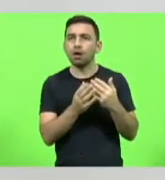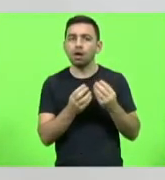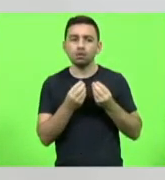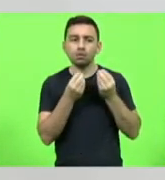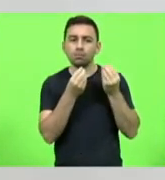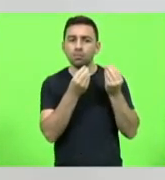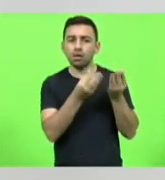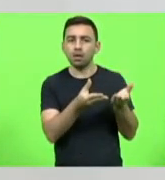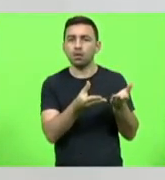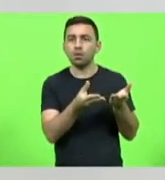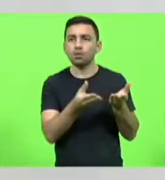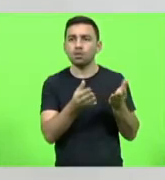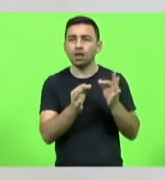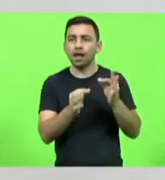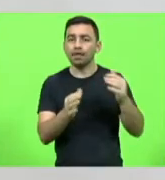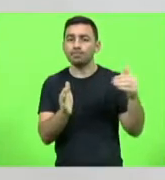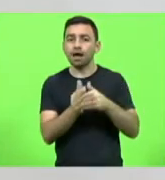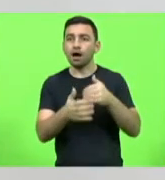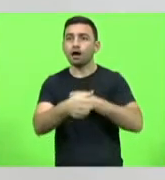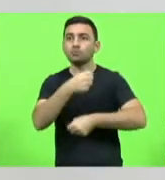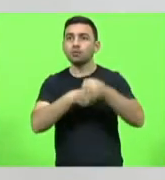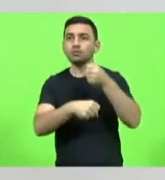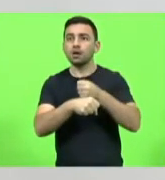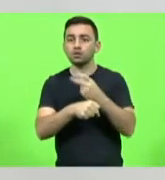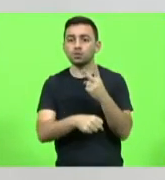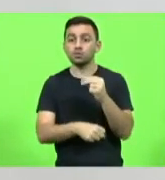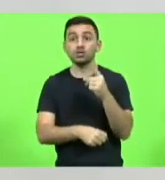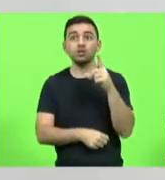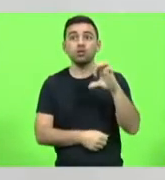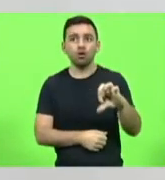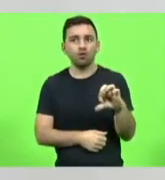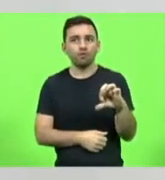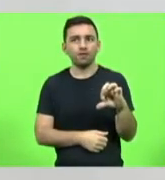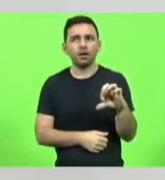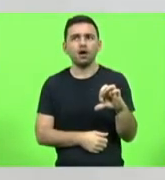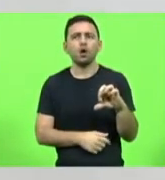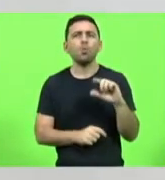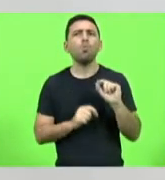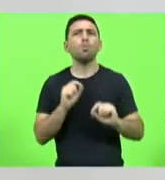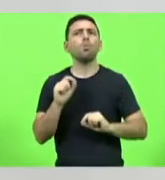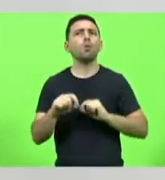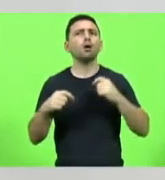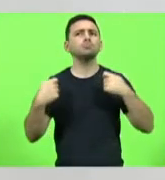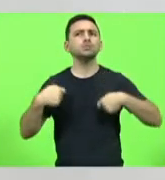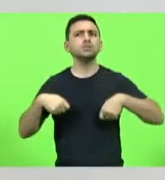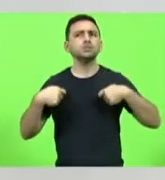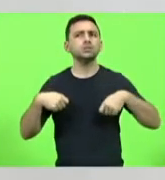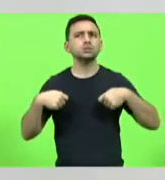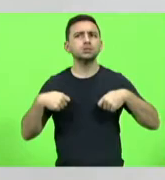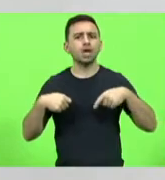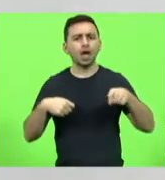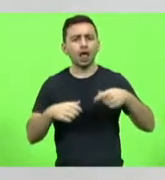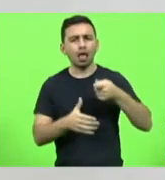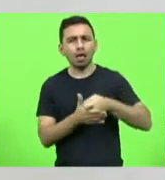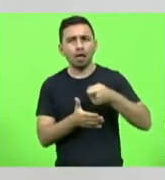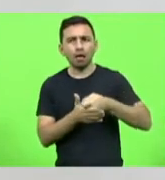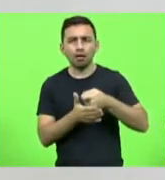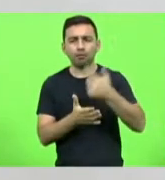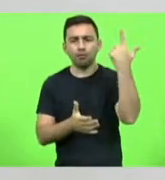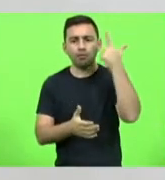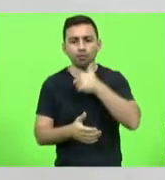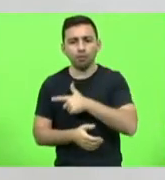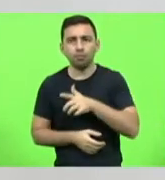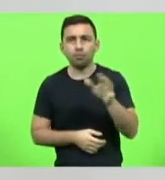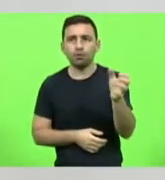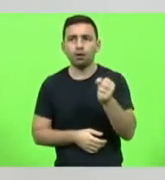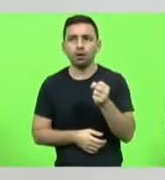até o ano passado, até 2019. E vou contar para vocês o que precisou acontecer para a viúva receber seus benefícios.